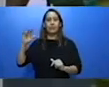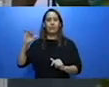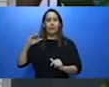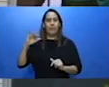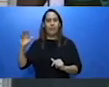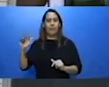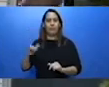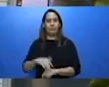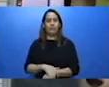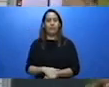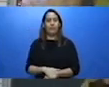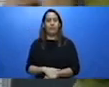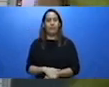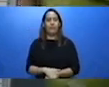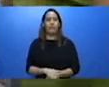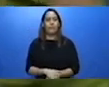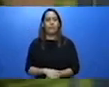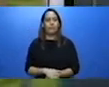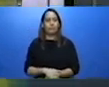as